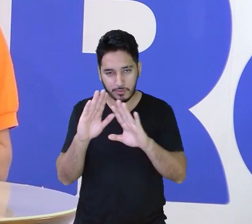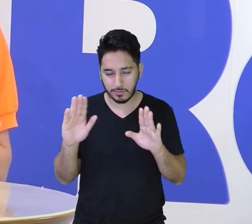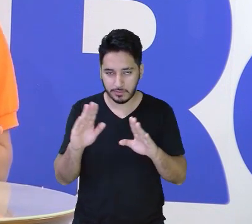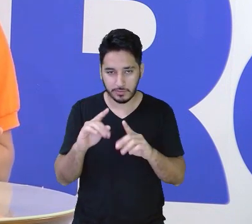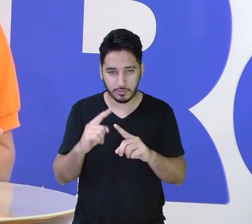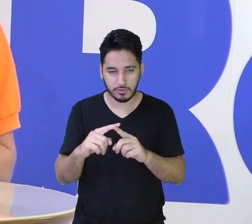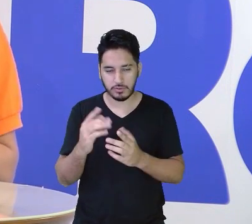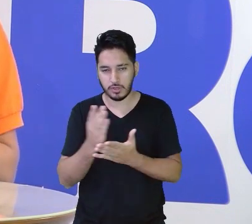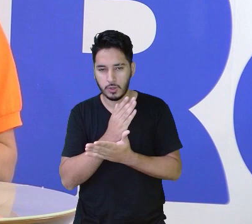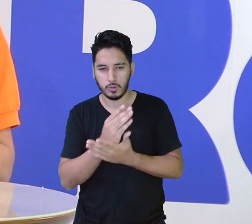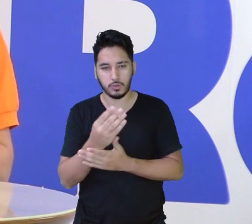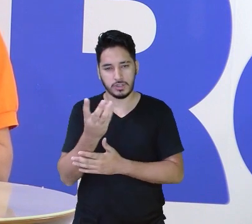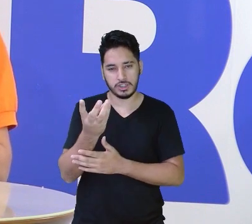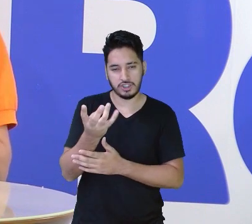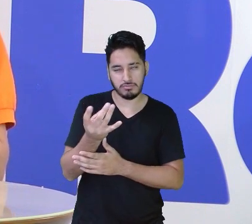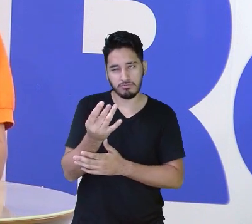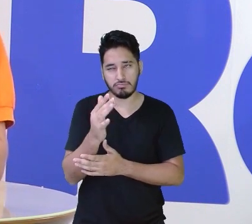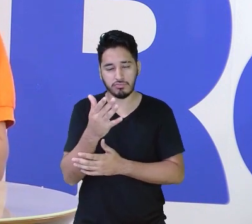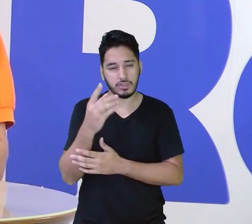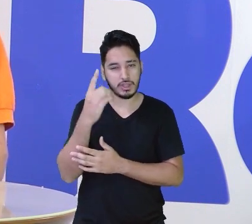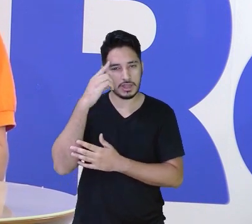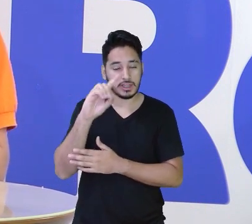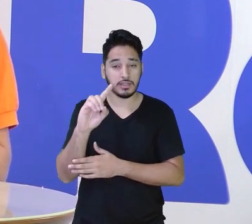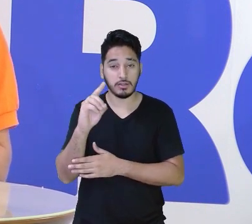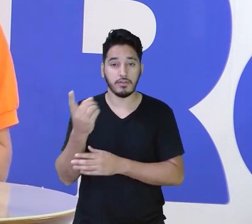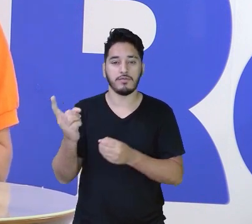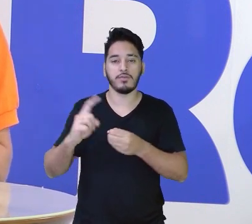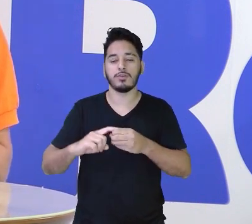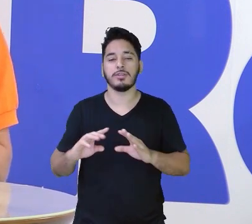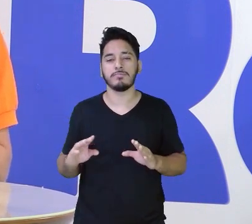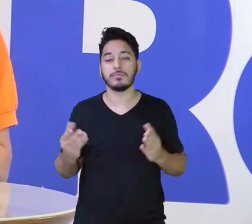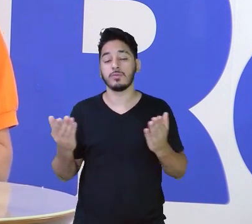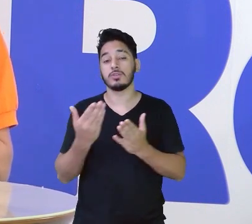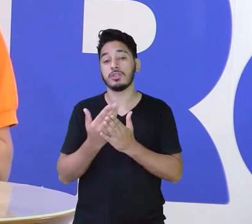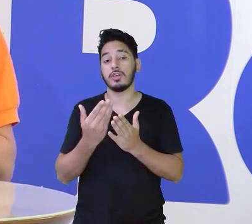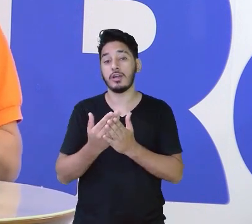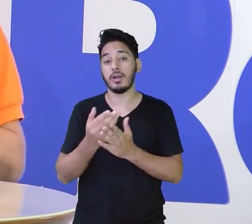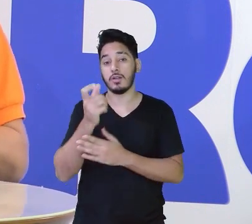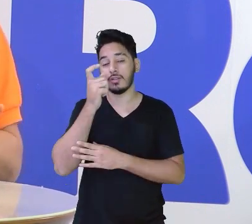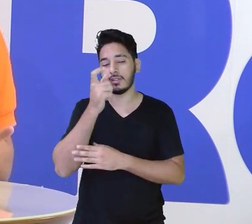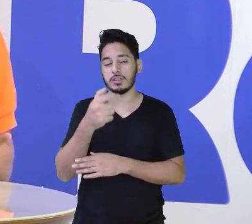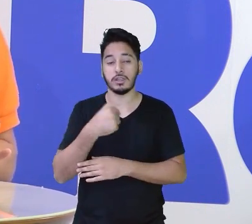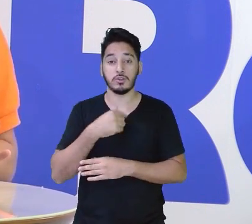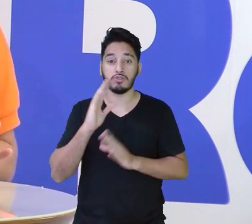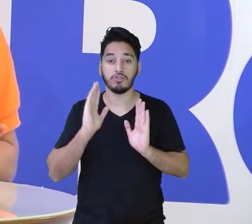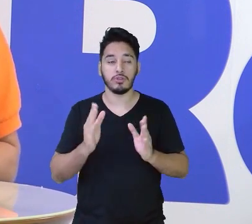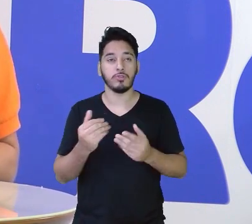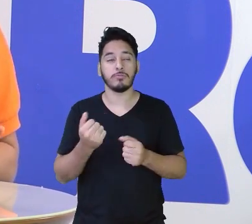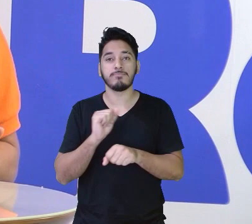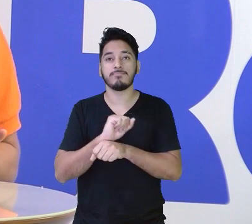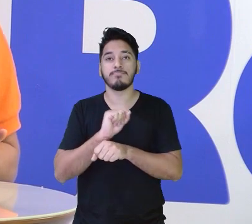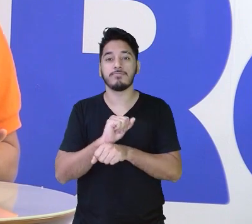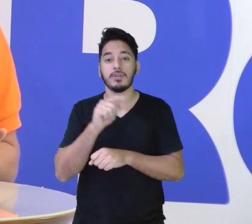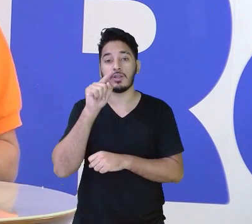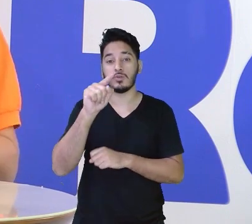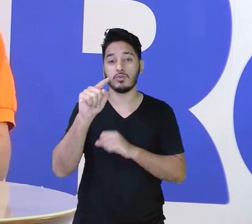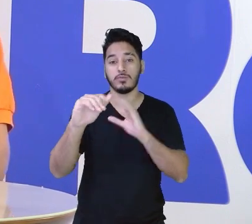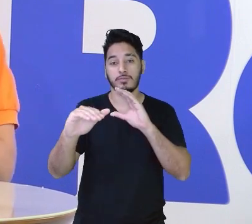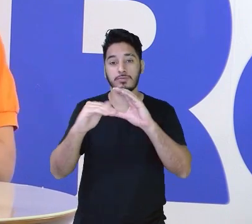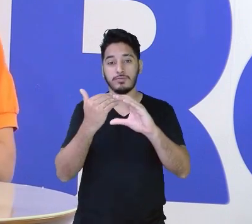em poucos dias ela está de volta. A aula hoje vai estar bem interessante. Eu já estou aguardando a tua